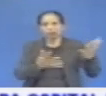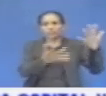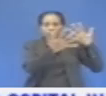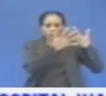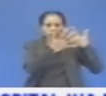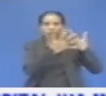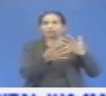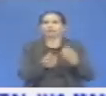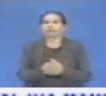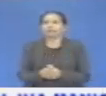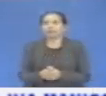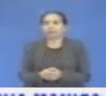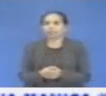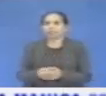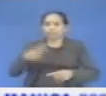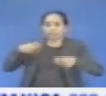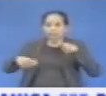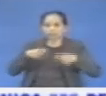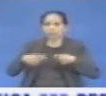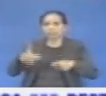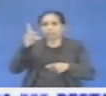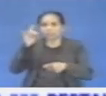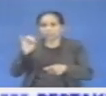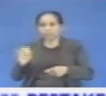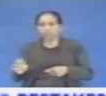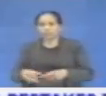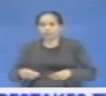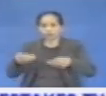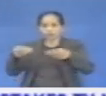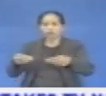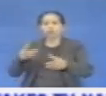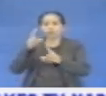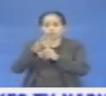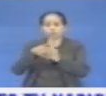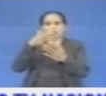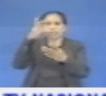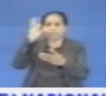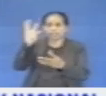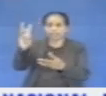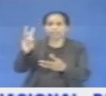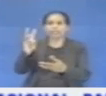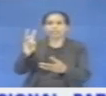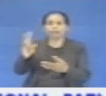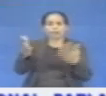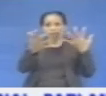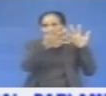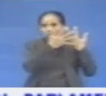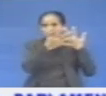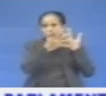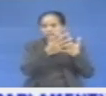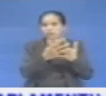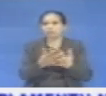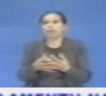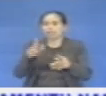Tribunal Distrital Dili lihusi decisão final hamono sentensa fulanen prisão non suspende ba fulanen barguido Gastão